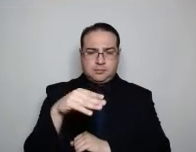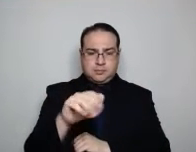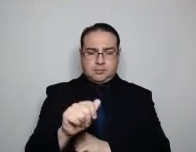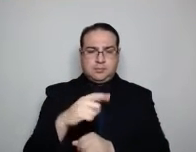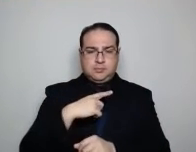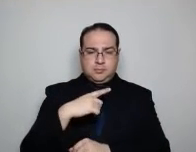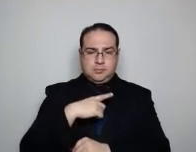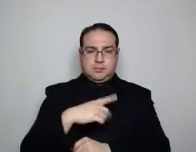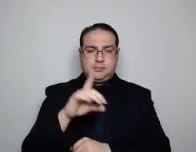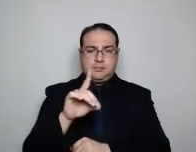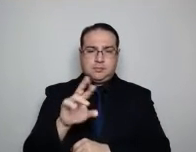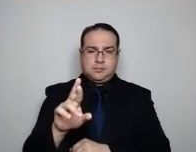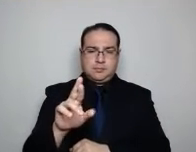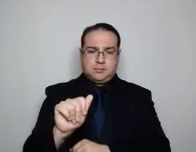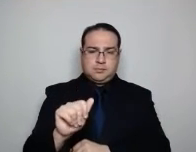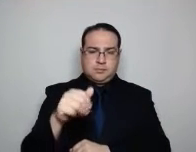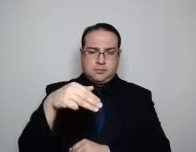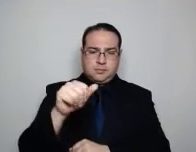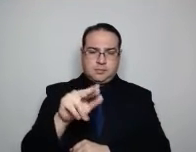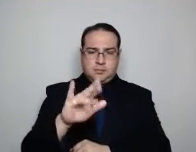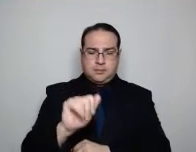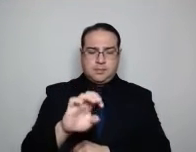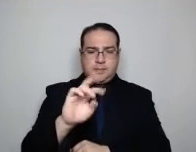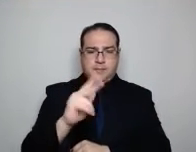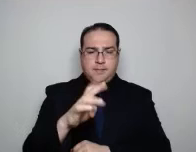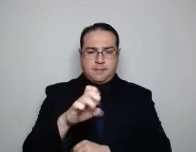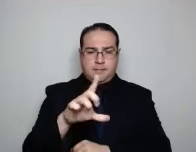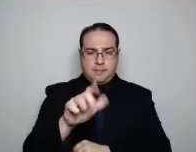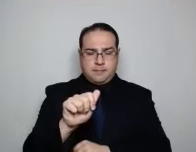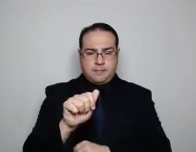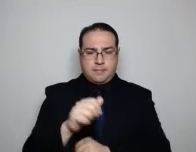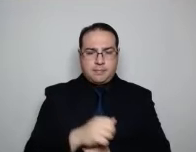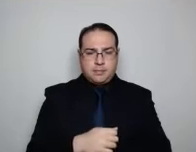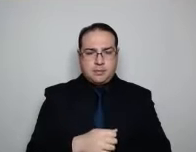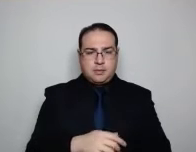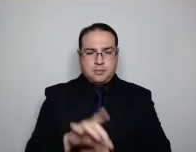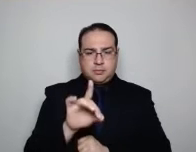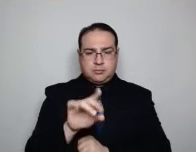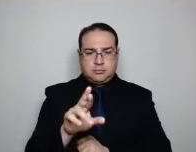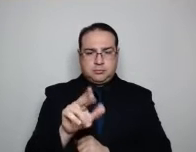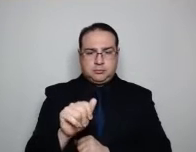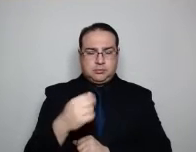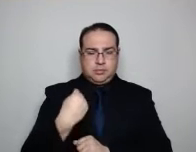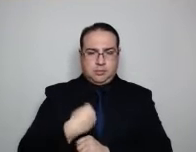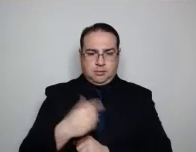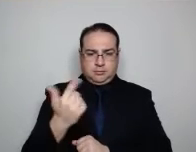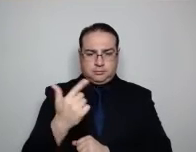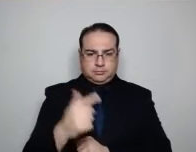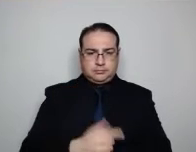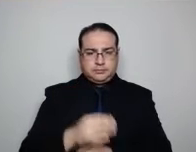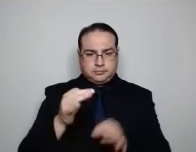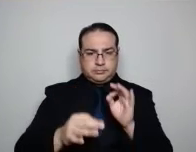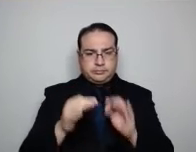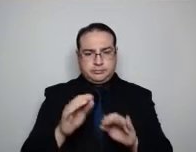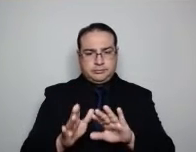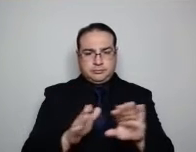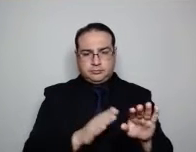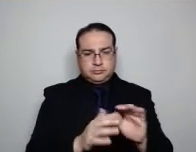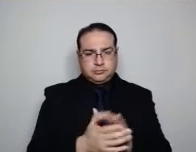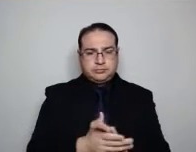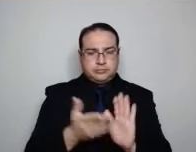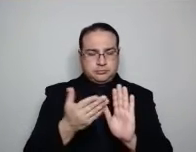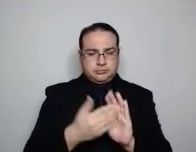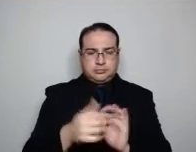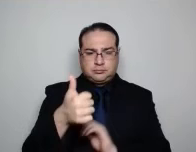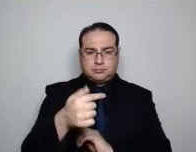Helena Bezerra Cortez, está presente? Doutora Maria Helena não está presente. Então está julgado. Processo 173